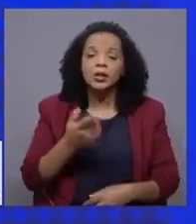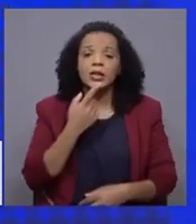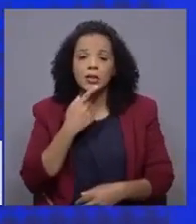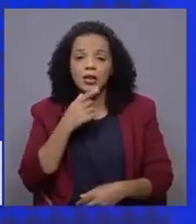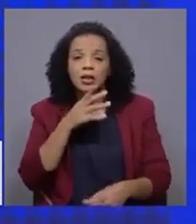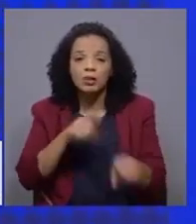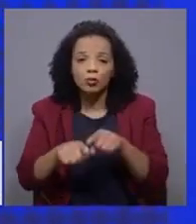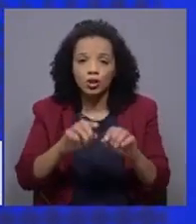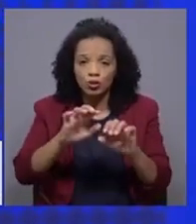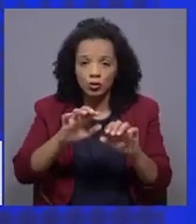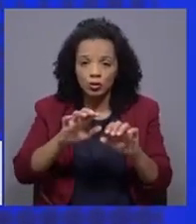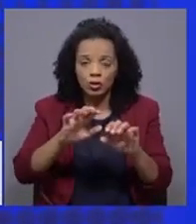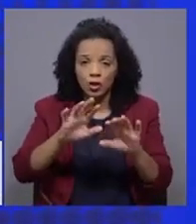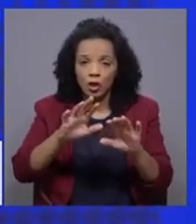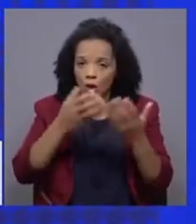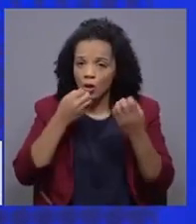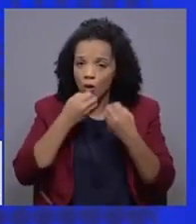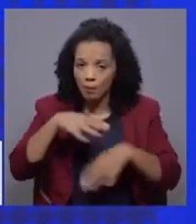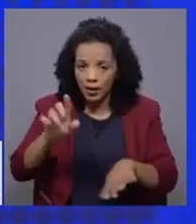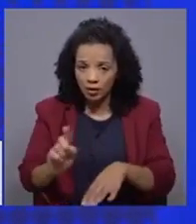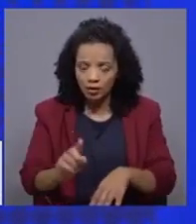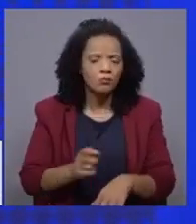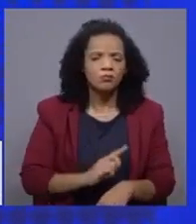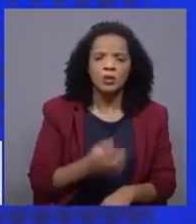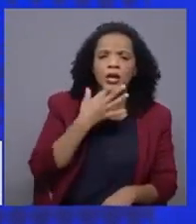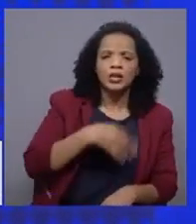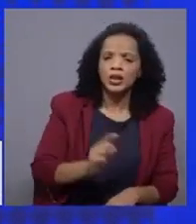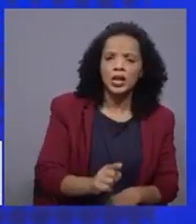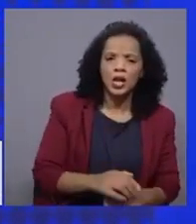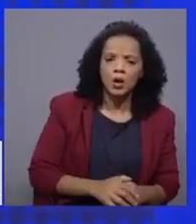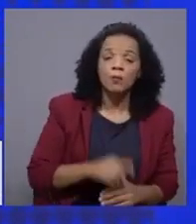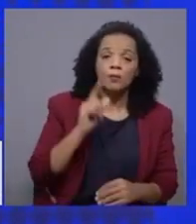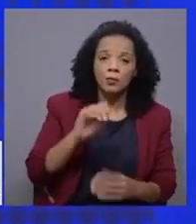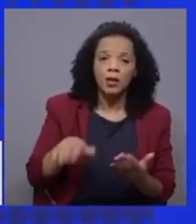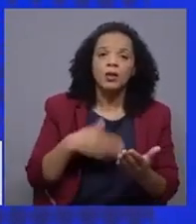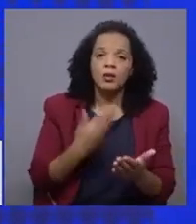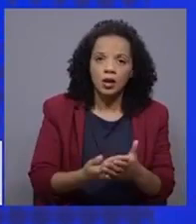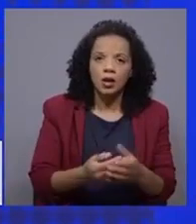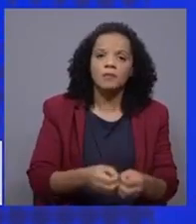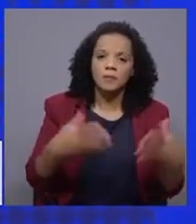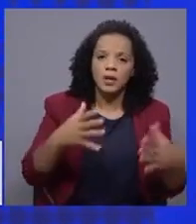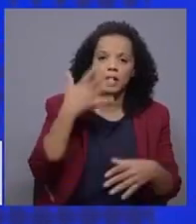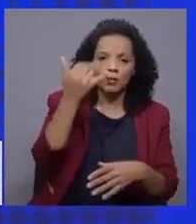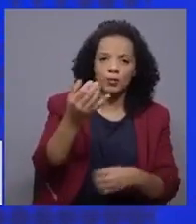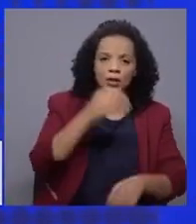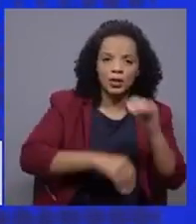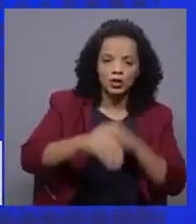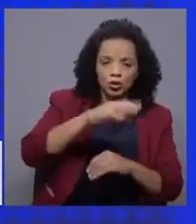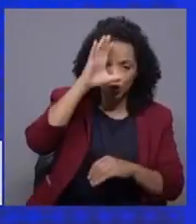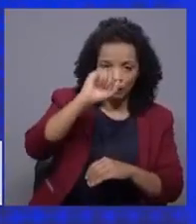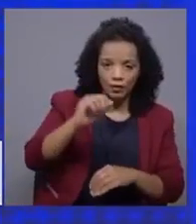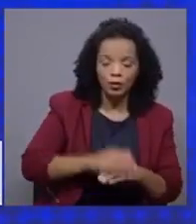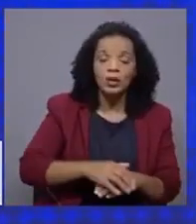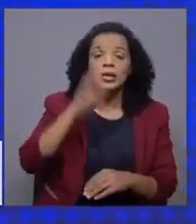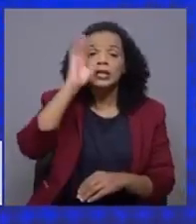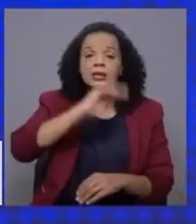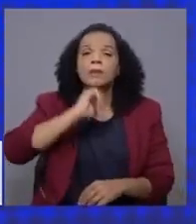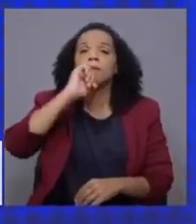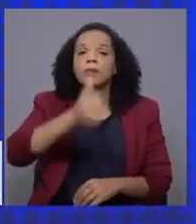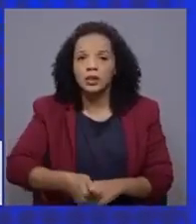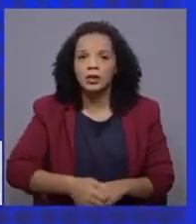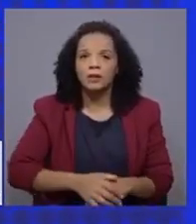perder deputados? Não, acredito que o CDS não vai perder deputados e vai, inclusive, ter hipótese de crescer nas próximas eleições. E se perder? Defender o mundo